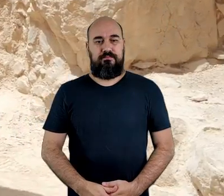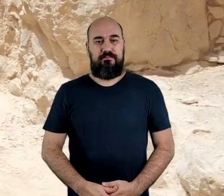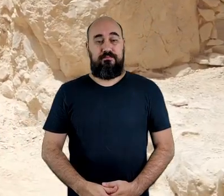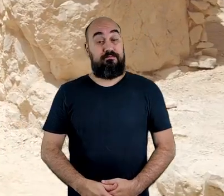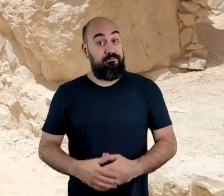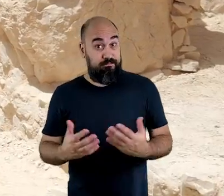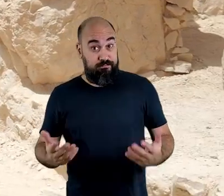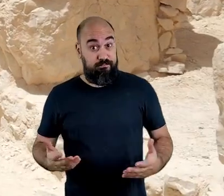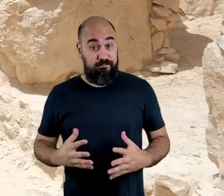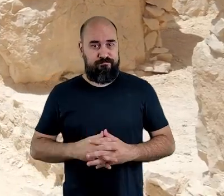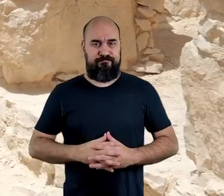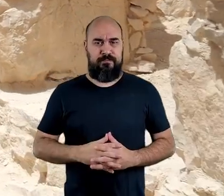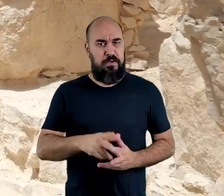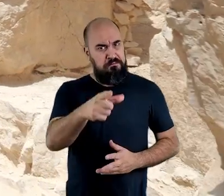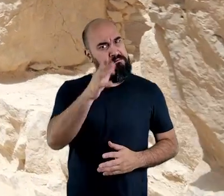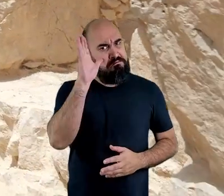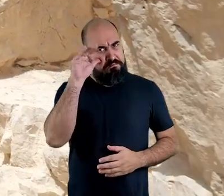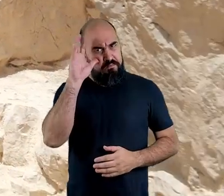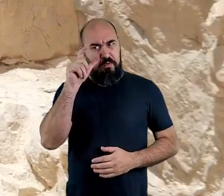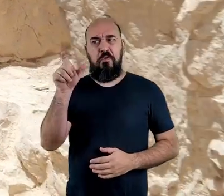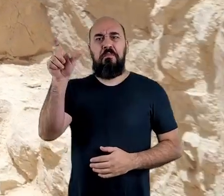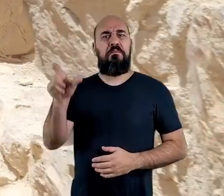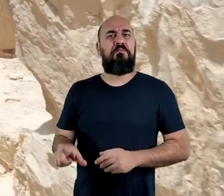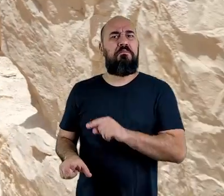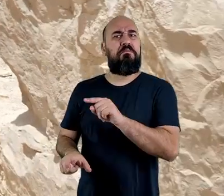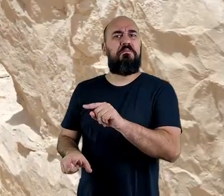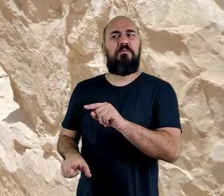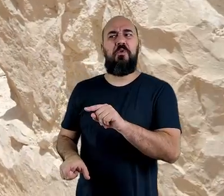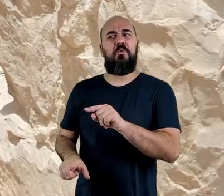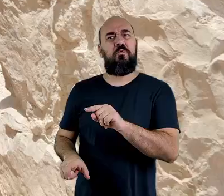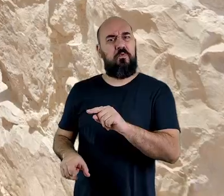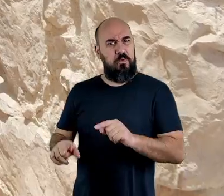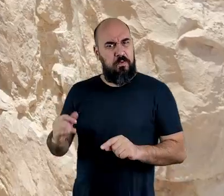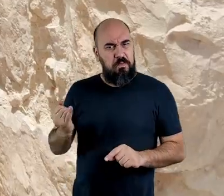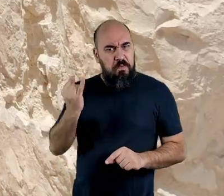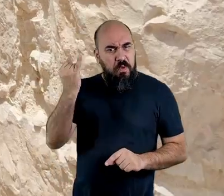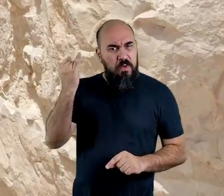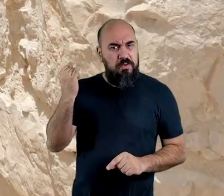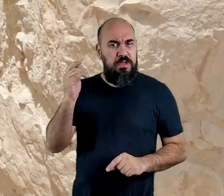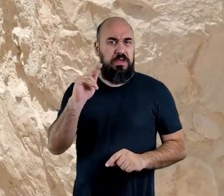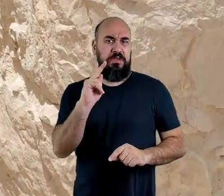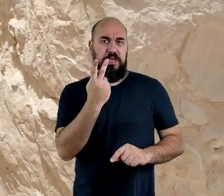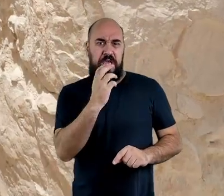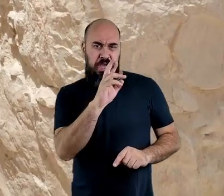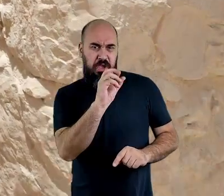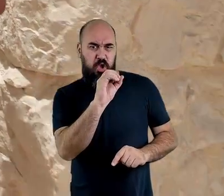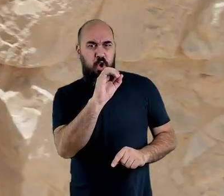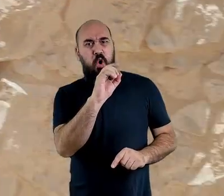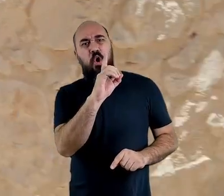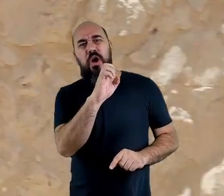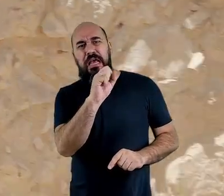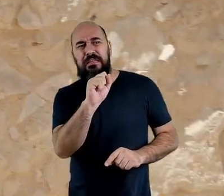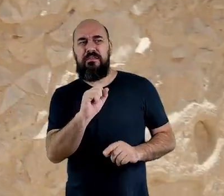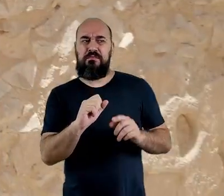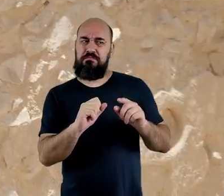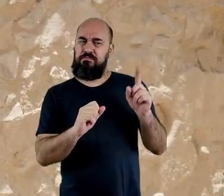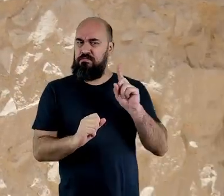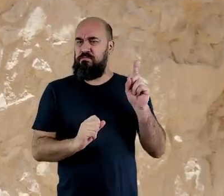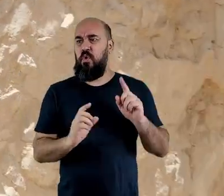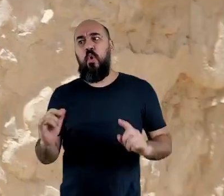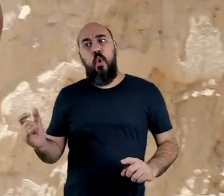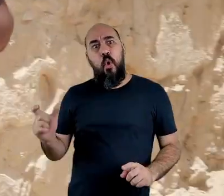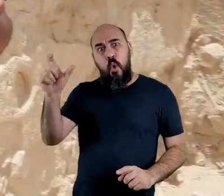Pois bem, agora você em casa ficou curioso. O Yehuda falou desse lugar aqui que morava alguém mais importante que o rei Herodes.